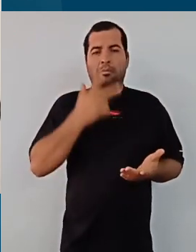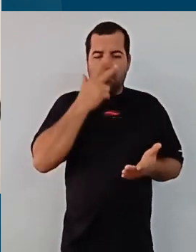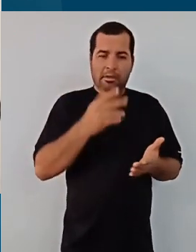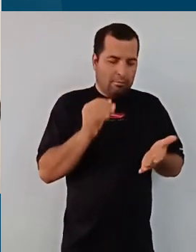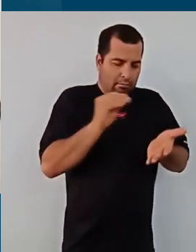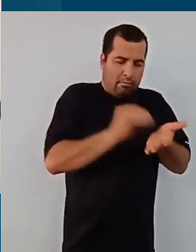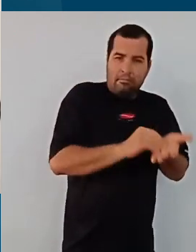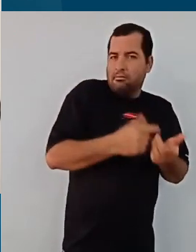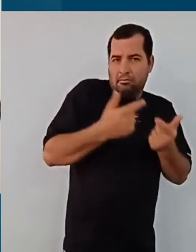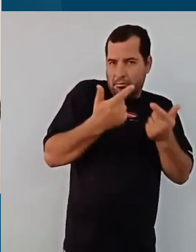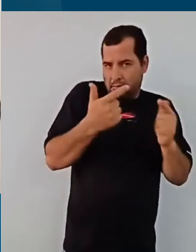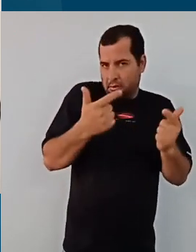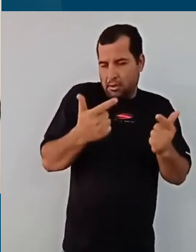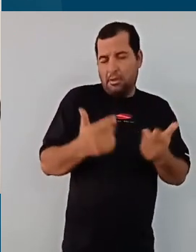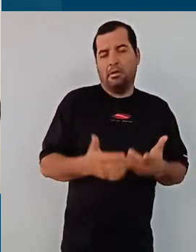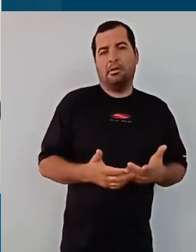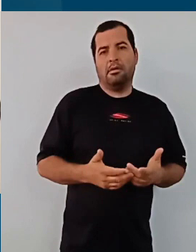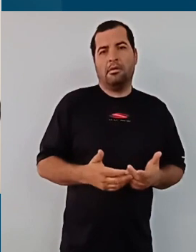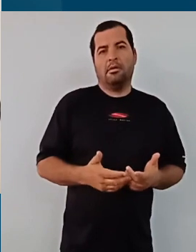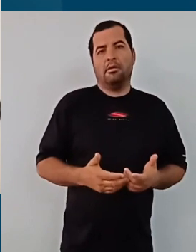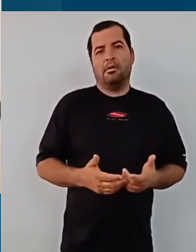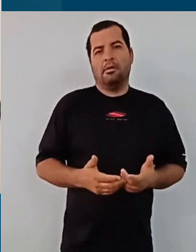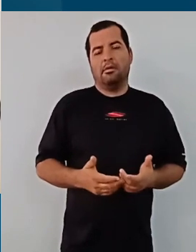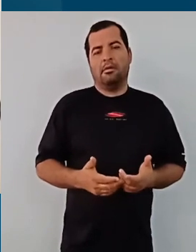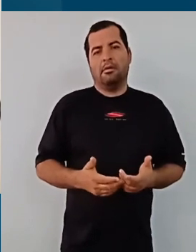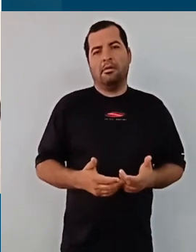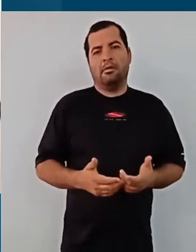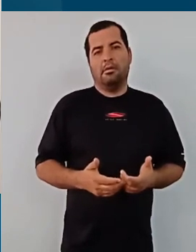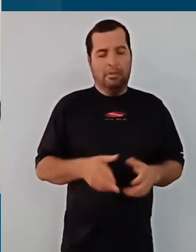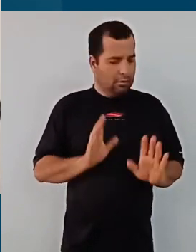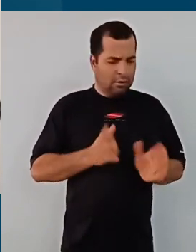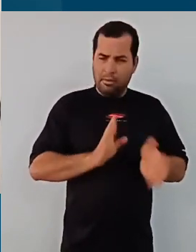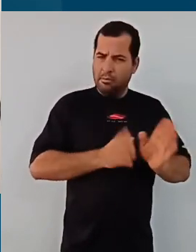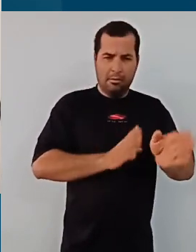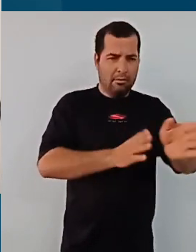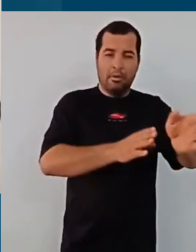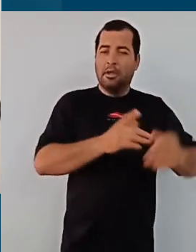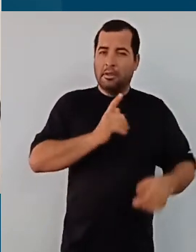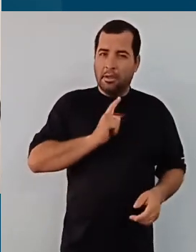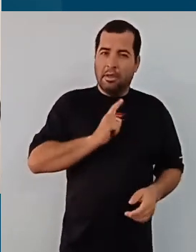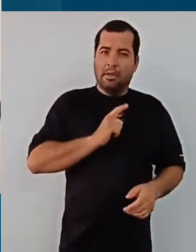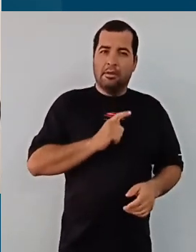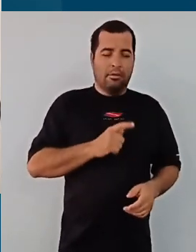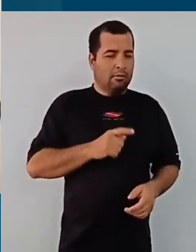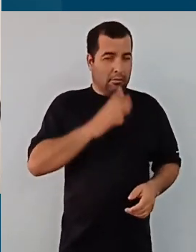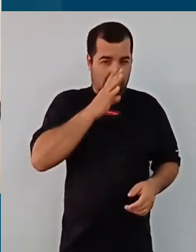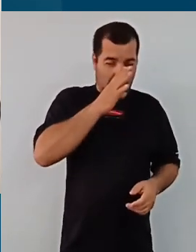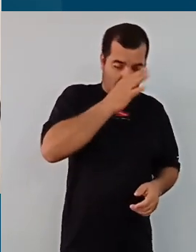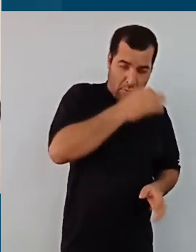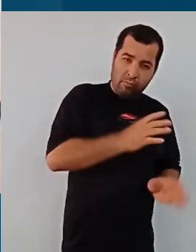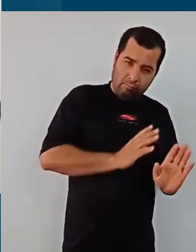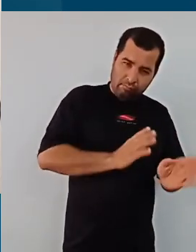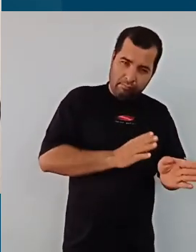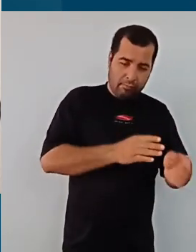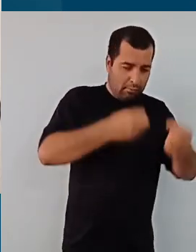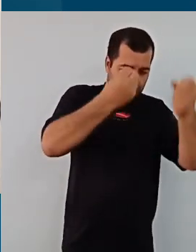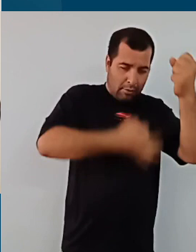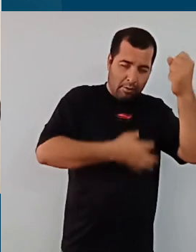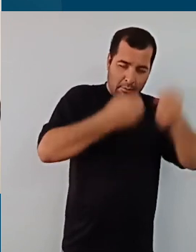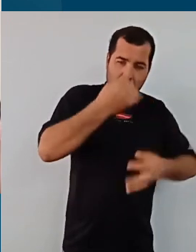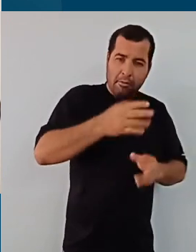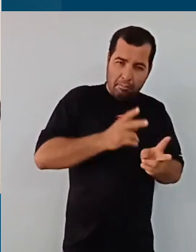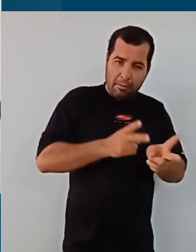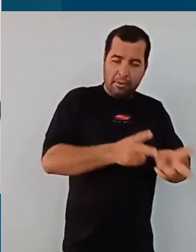anualizada, mas o tempo inteiro nós insistimos, isso está lá, né, que apesar do fato de você